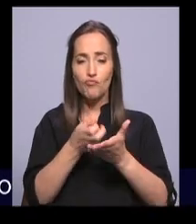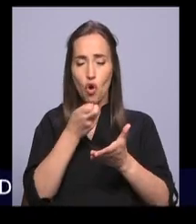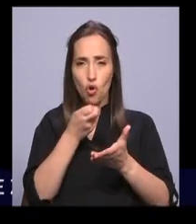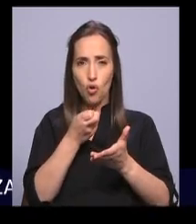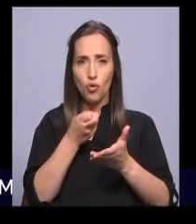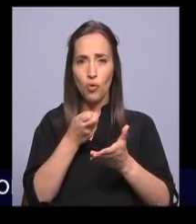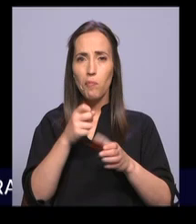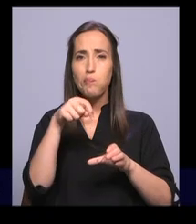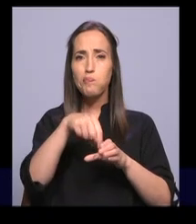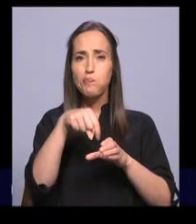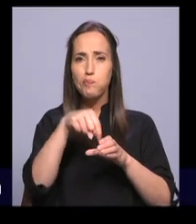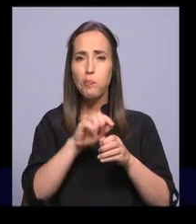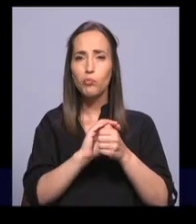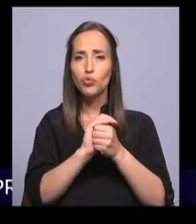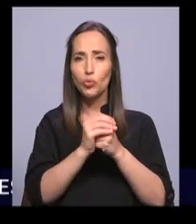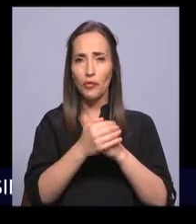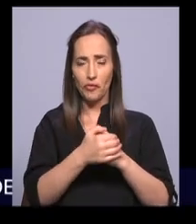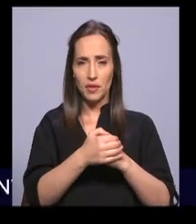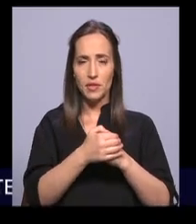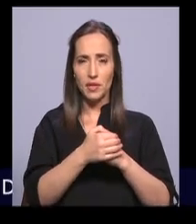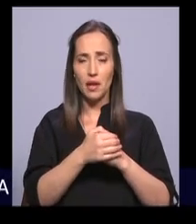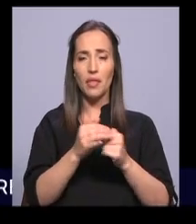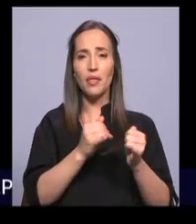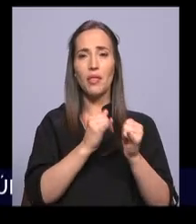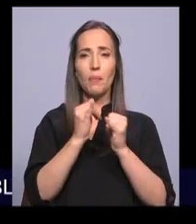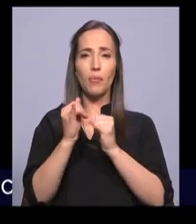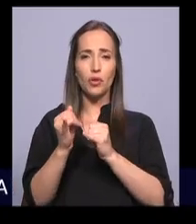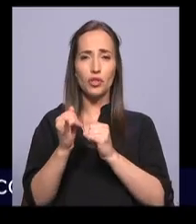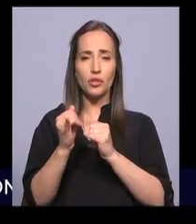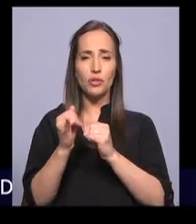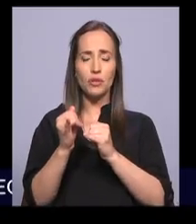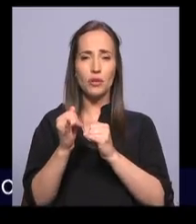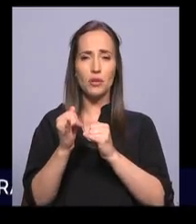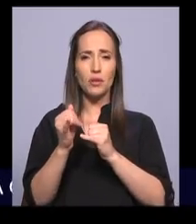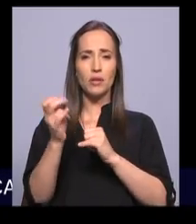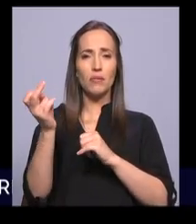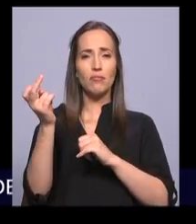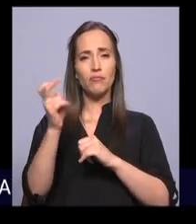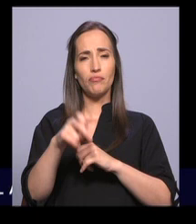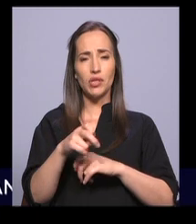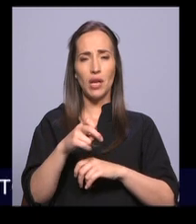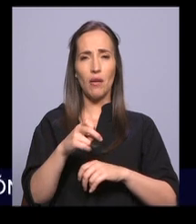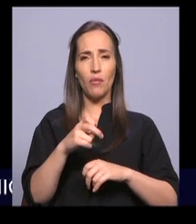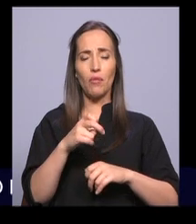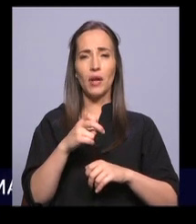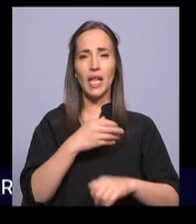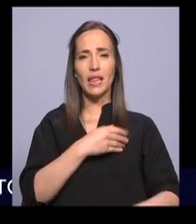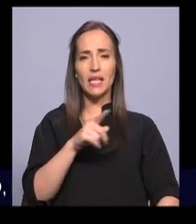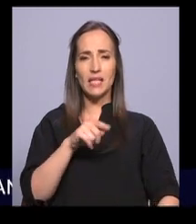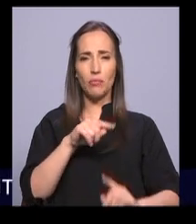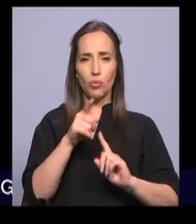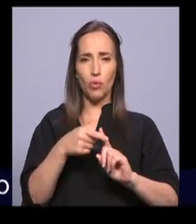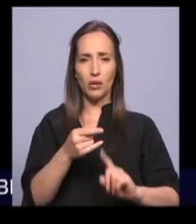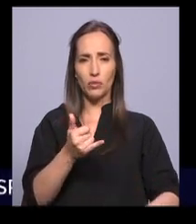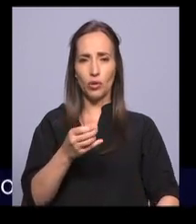da sua própria superfície que depois chegaram à Terra em dezembro de 2020. Nós já tivemos uma primeira análise